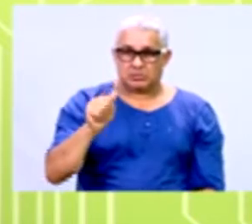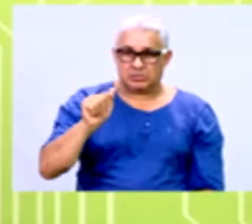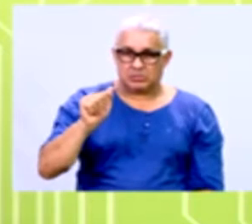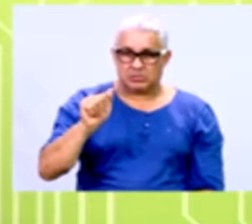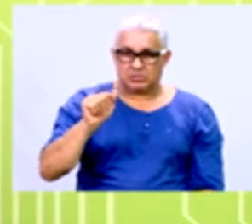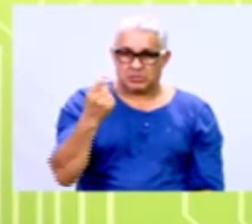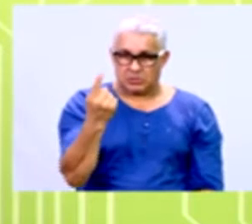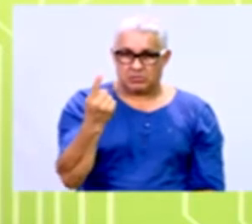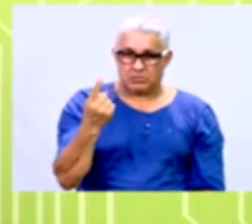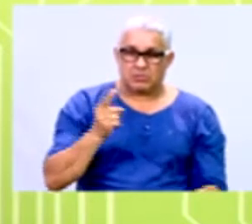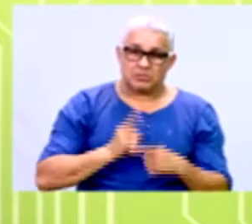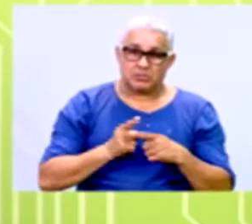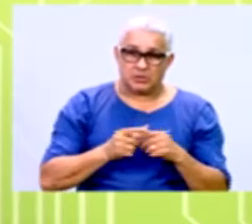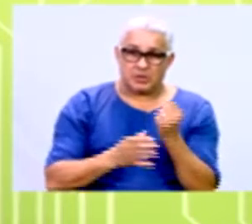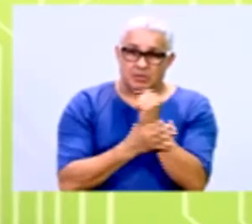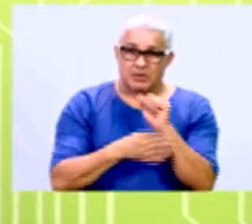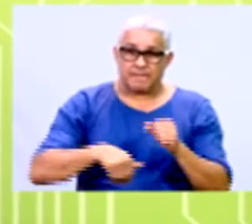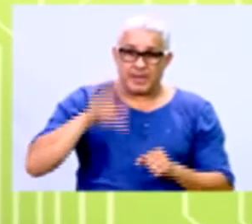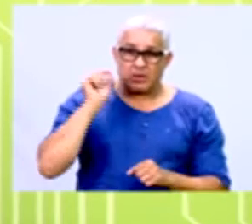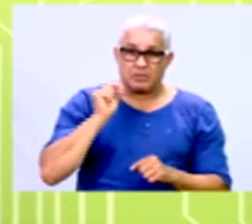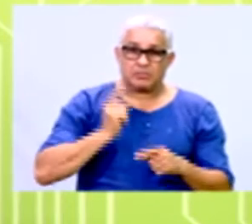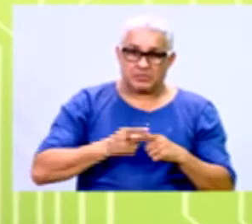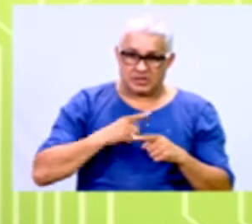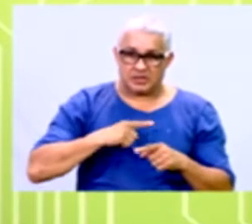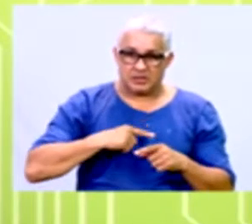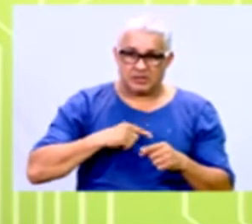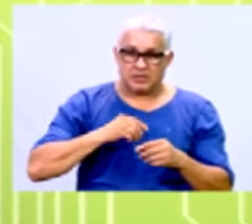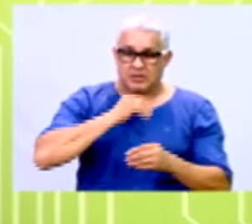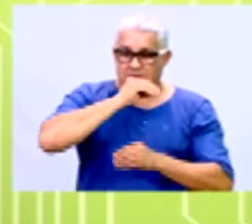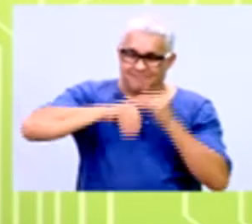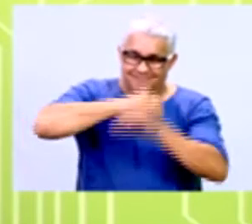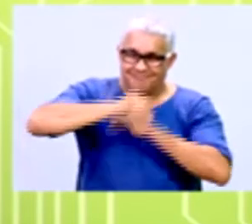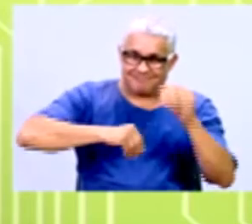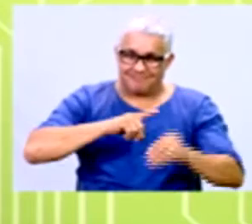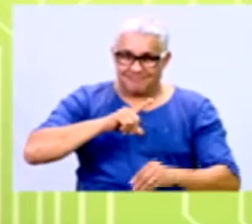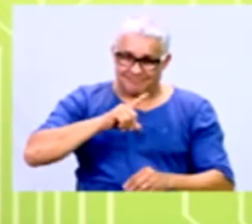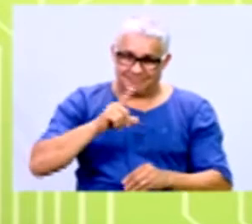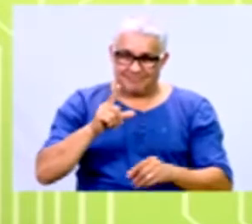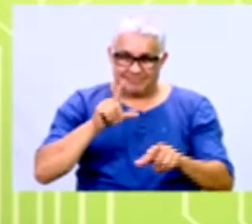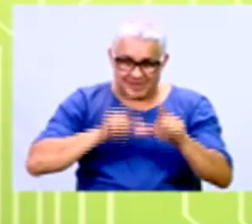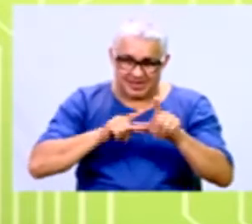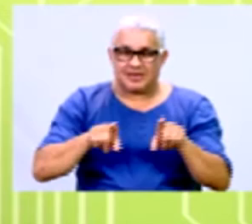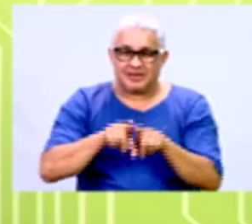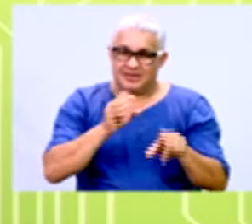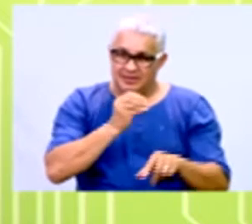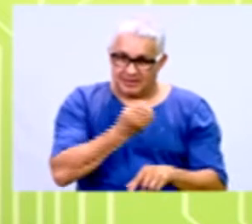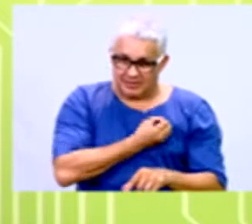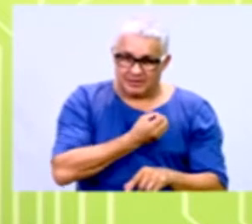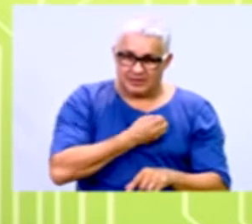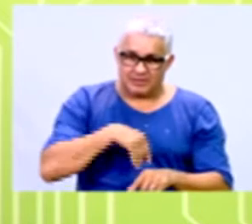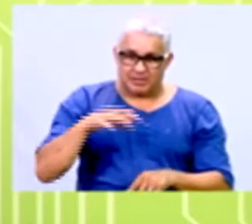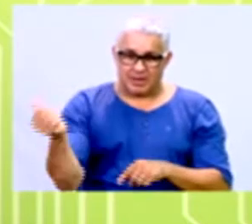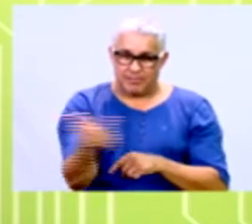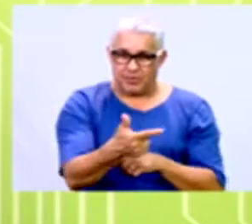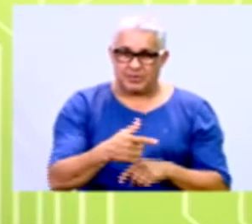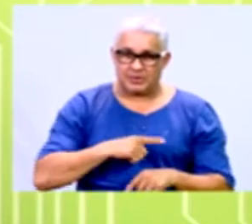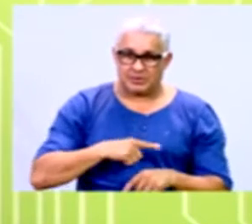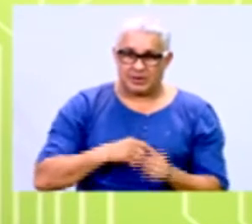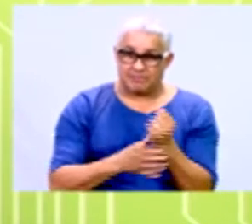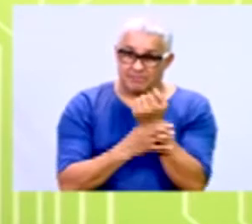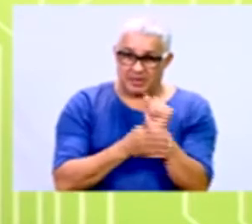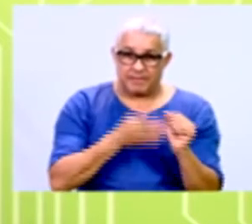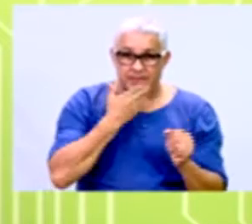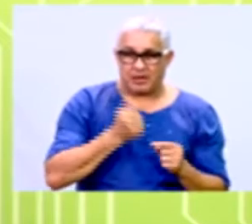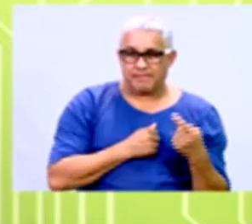mais seguro porque ele tem maior número de bits em seu hash. Né? Então, basicamente, se for precisar escolher em termos de segurança,